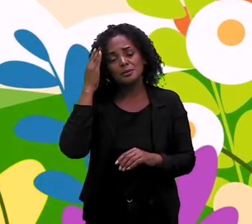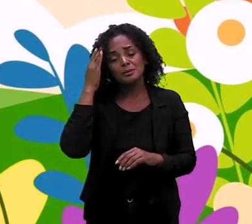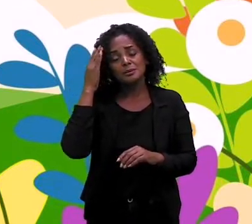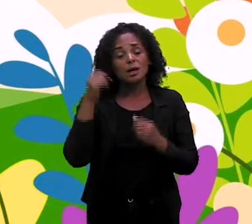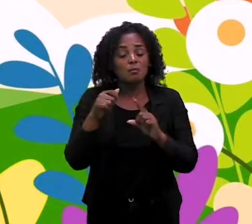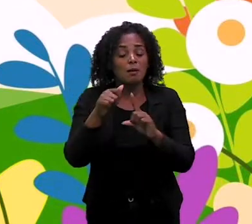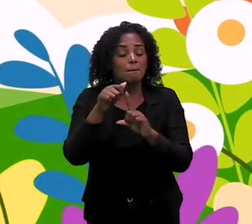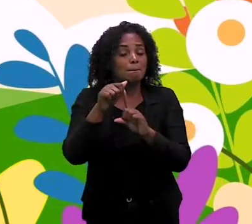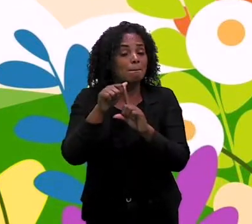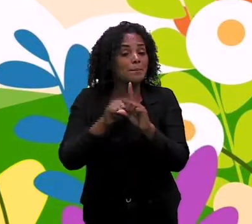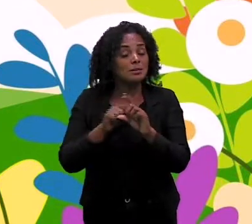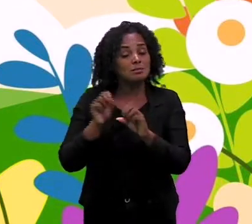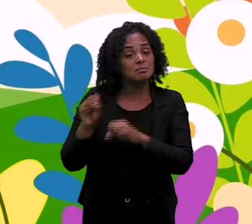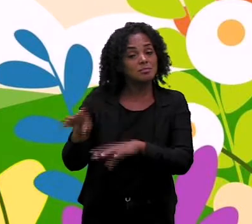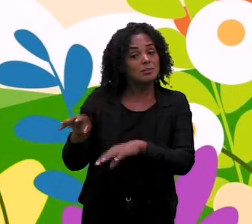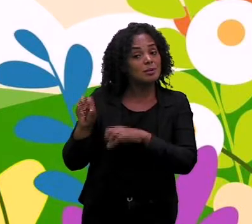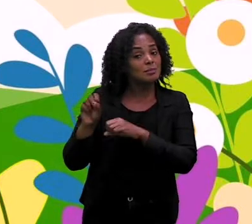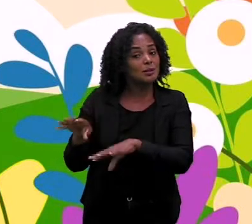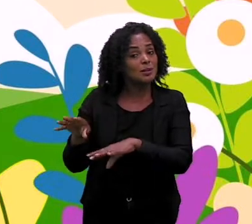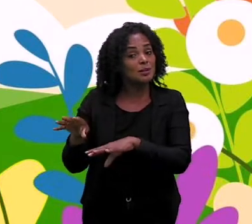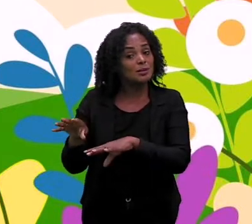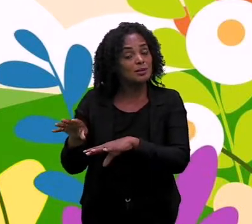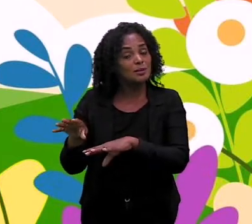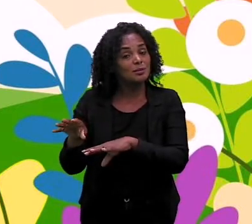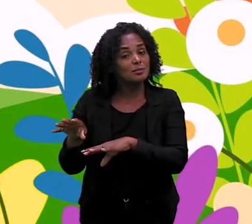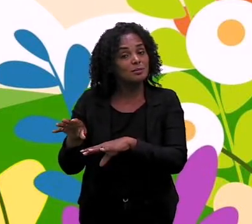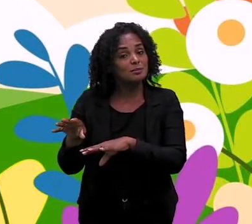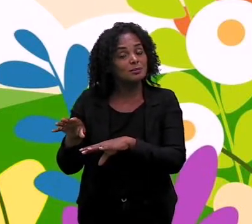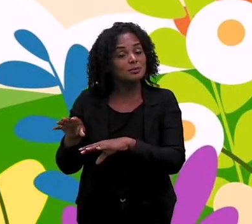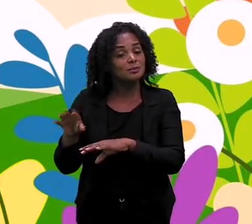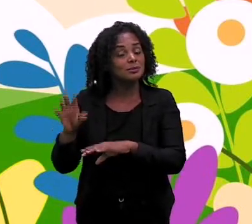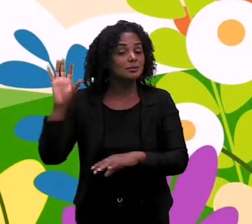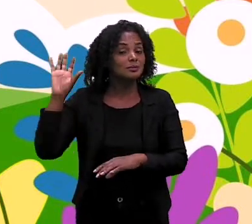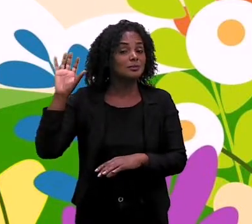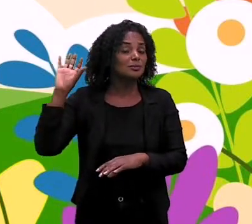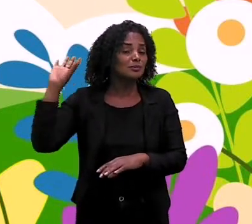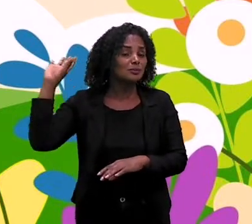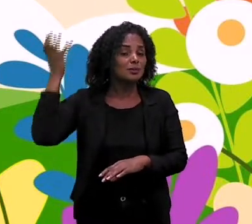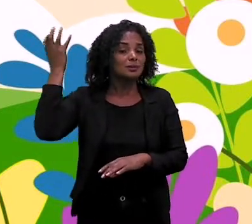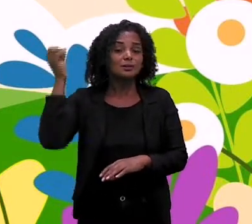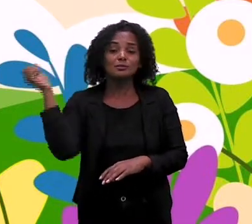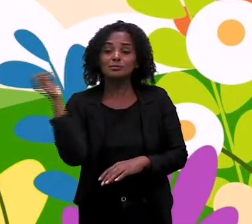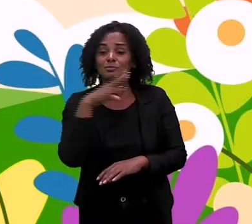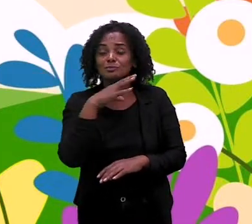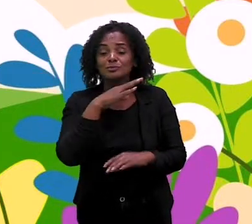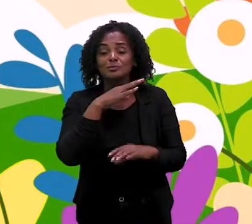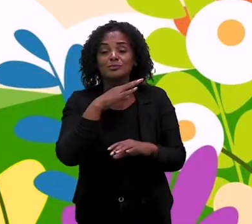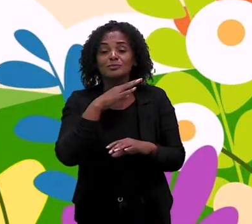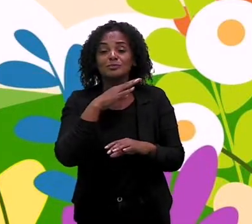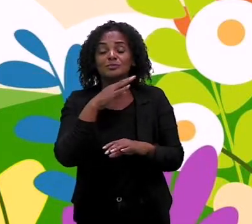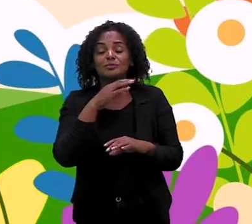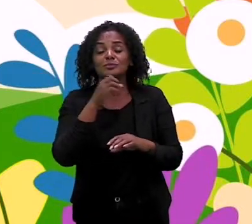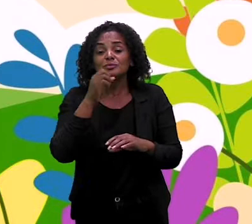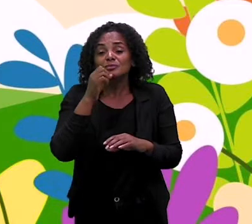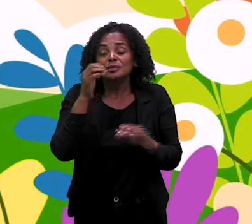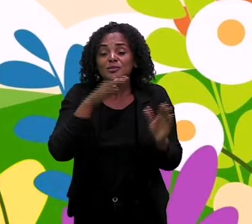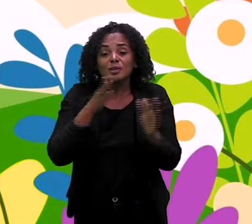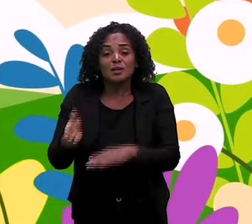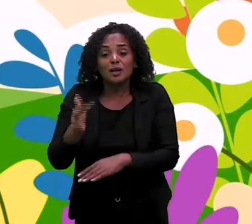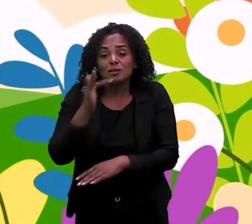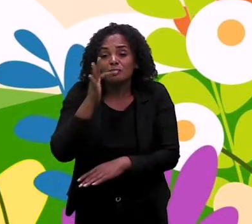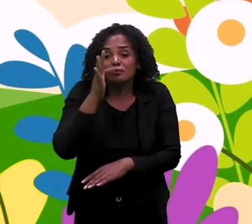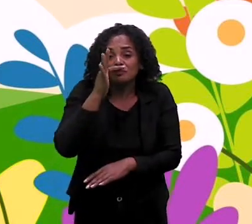setembro e uma nova estação está para chegar. É a primavera. A primavera